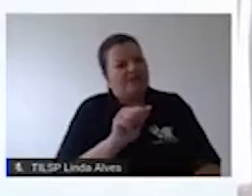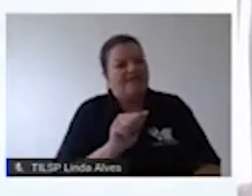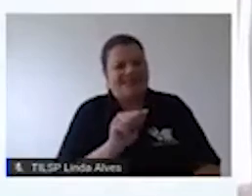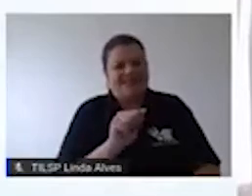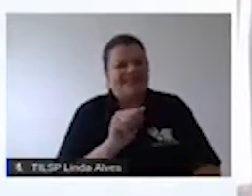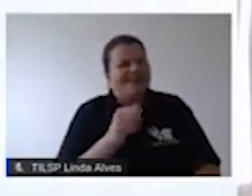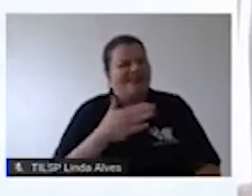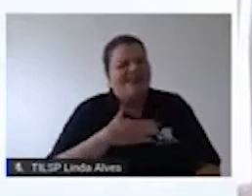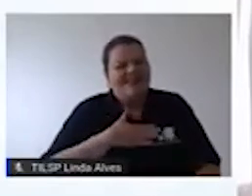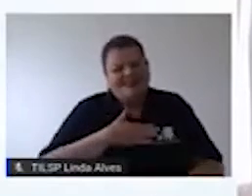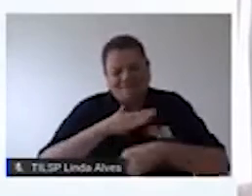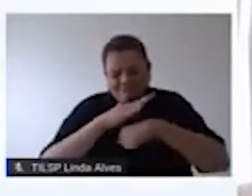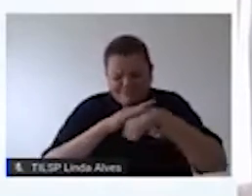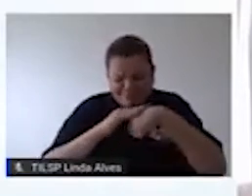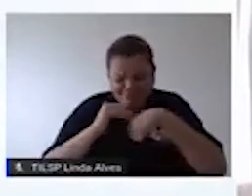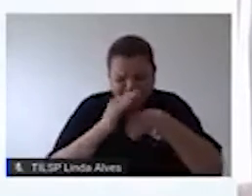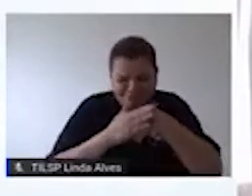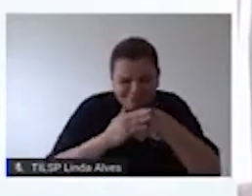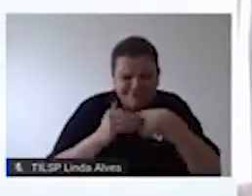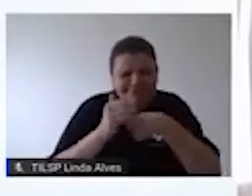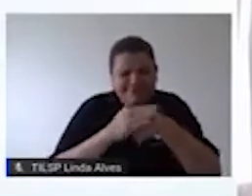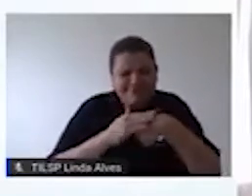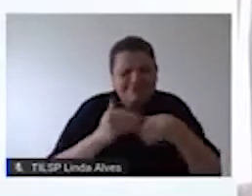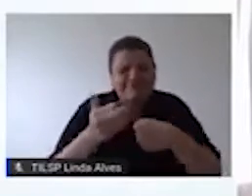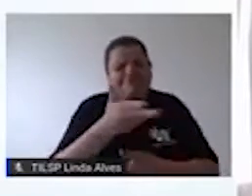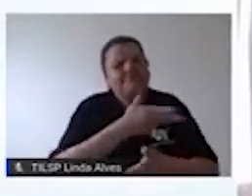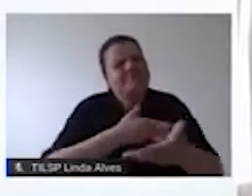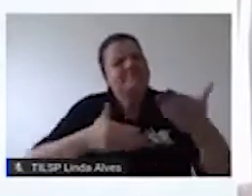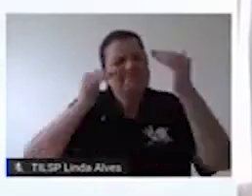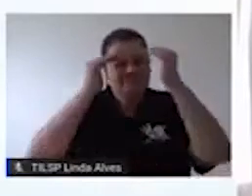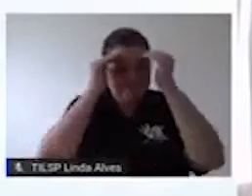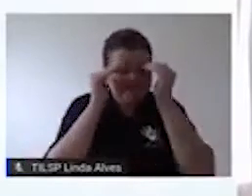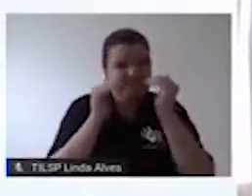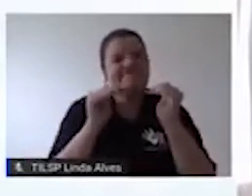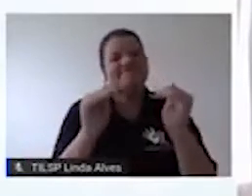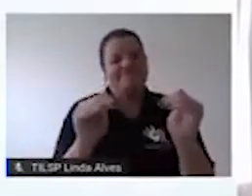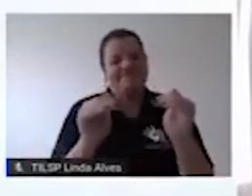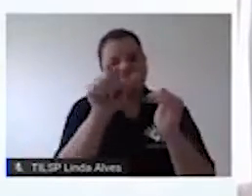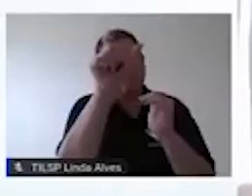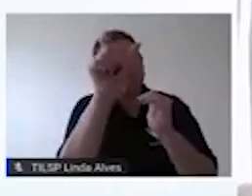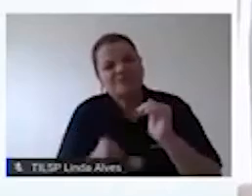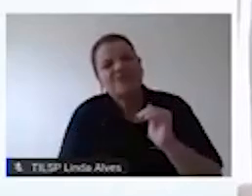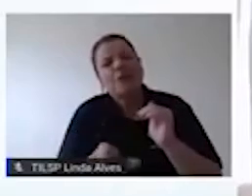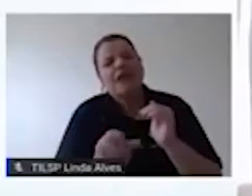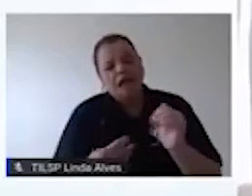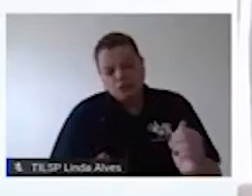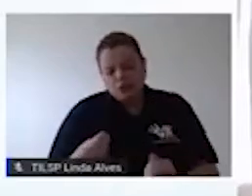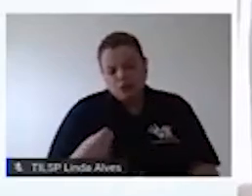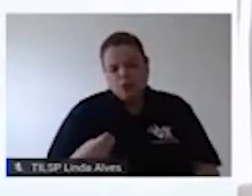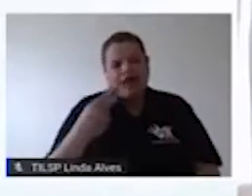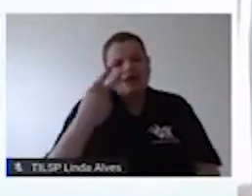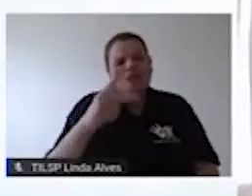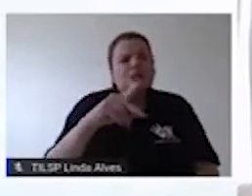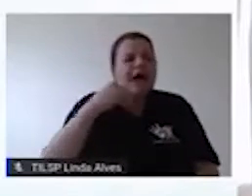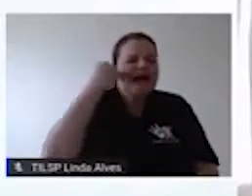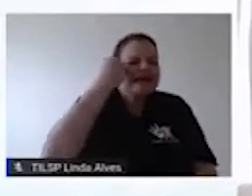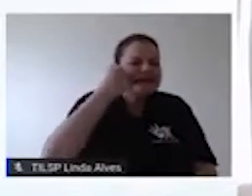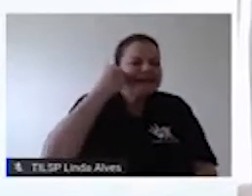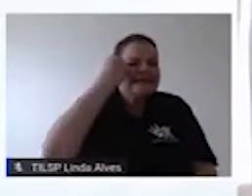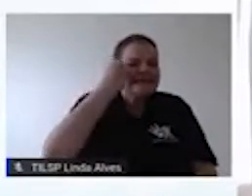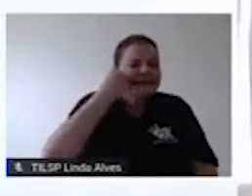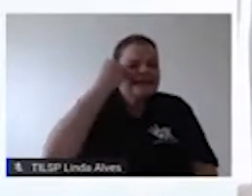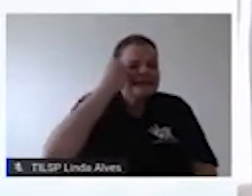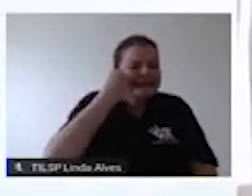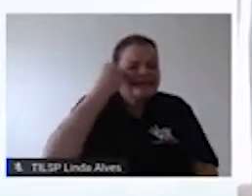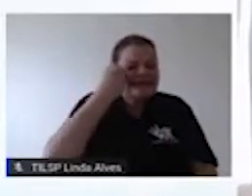muito carinho, e que esse carinho ele vem de um respeito muito grande pela sua trajetória, porque a